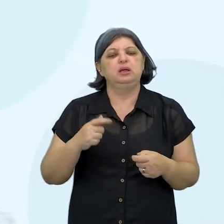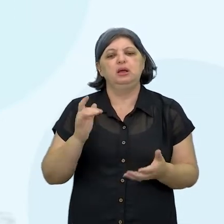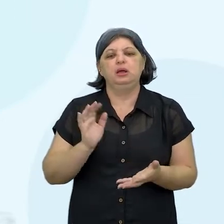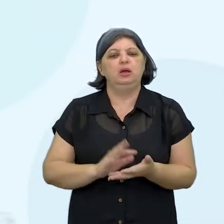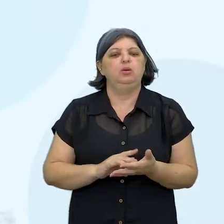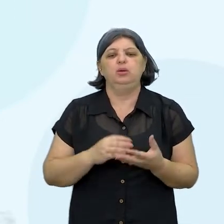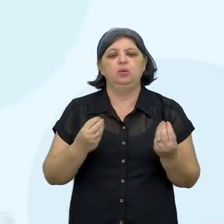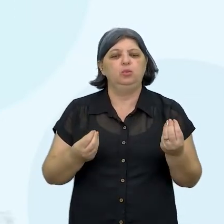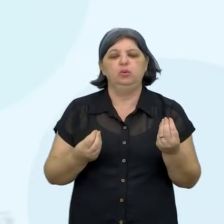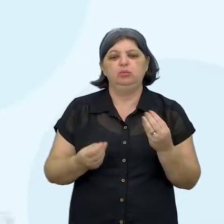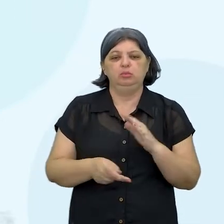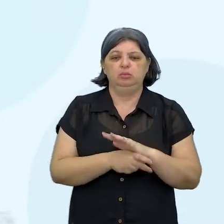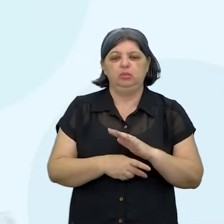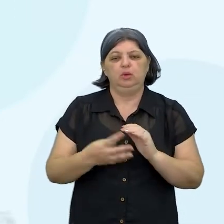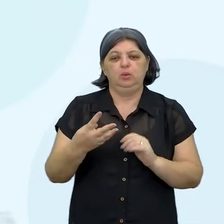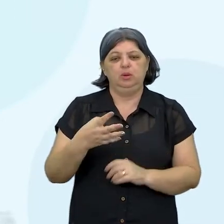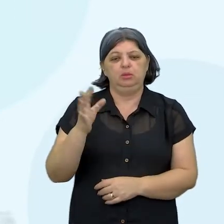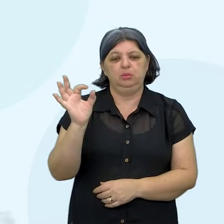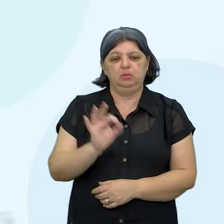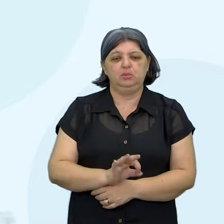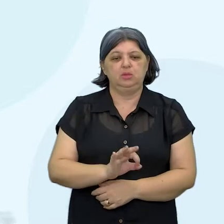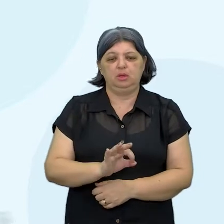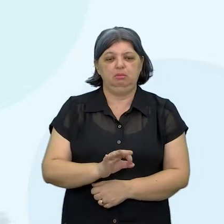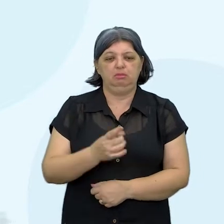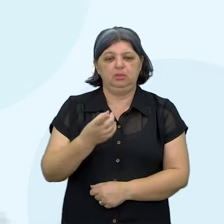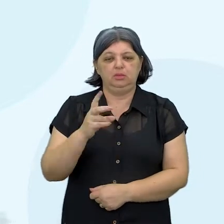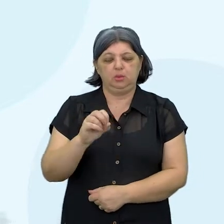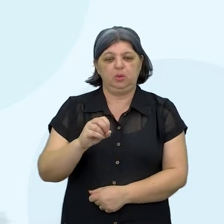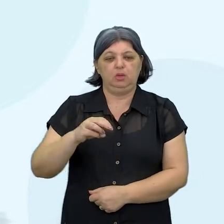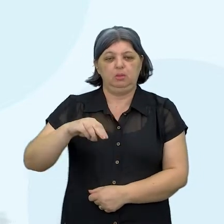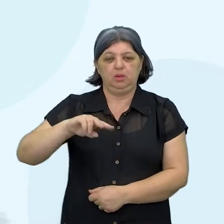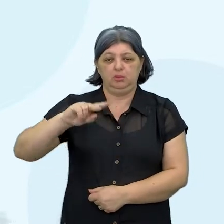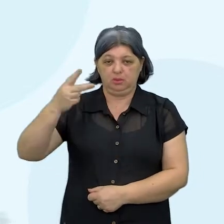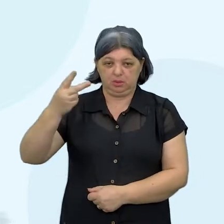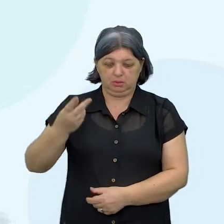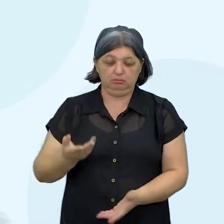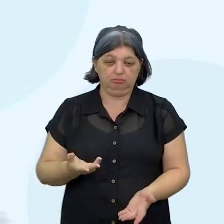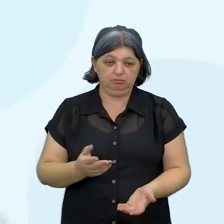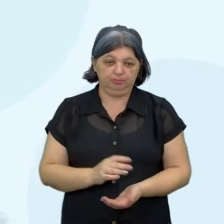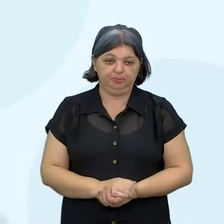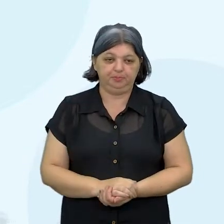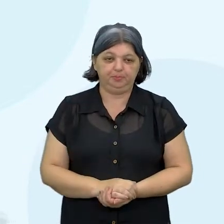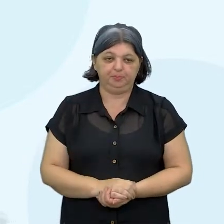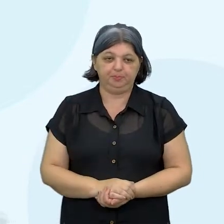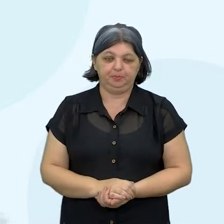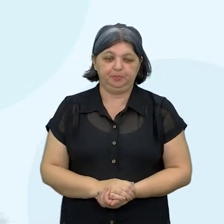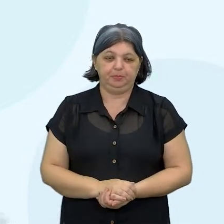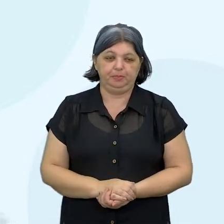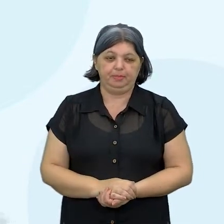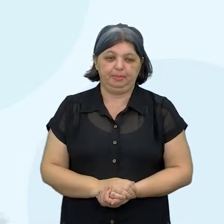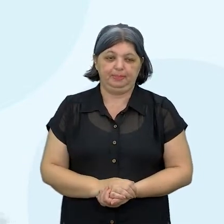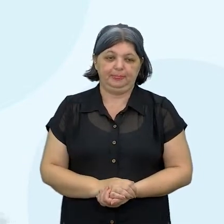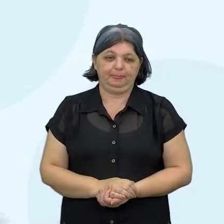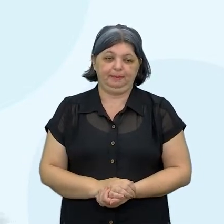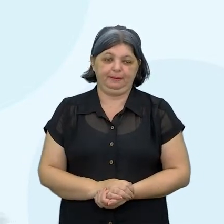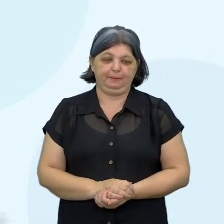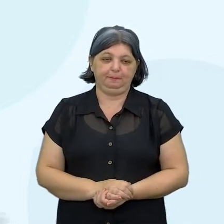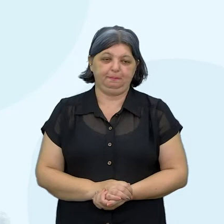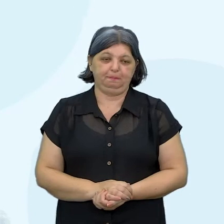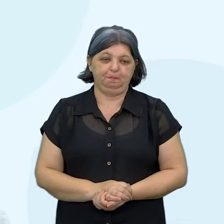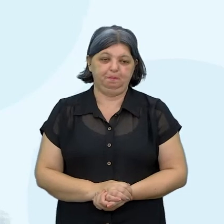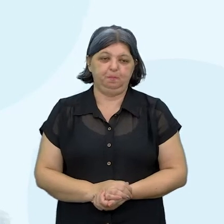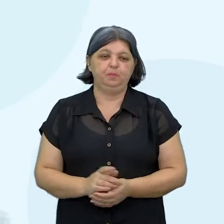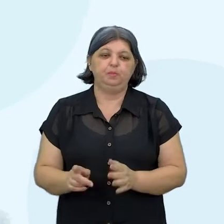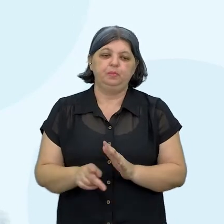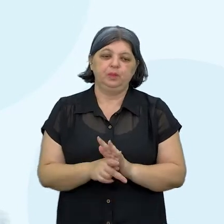de 150 metros quadrados. Tudo bem? Então a área não útil, né? Ou seja, a área